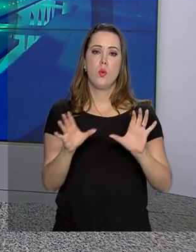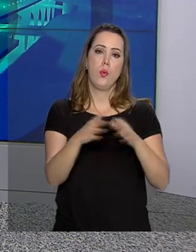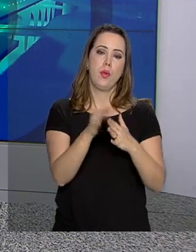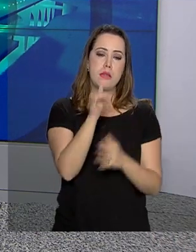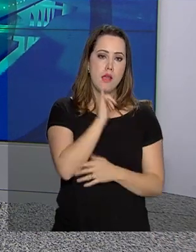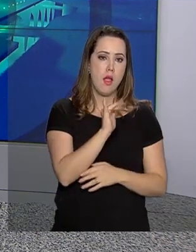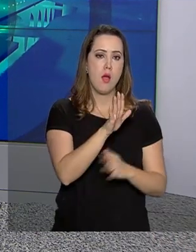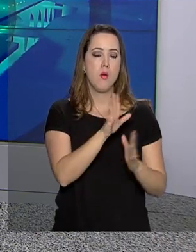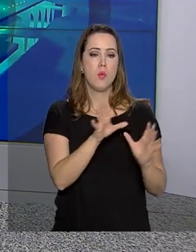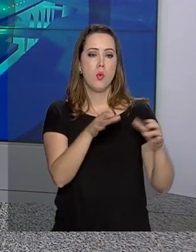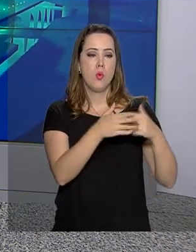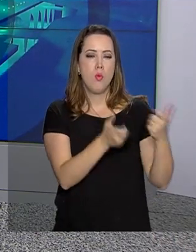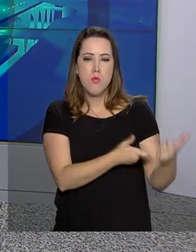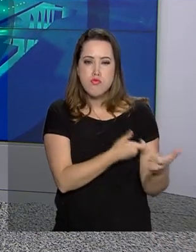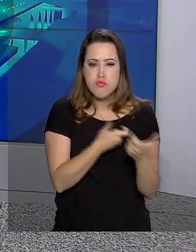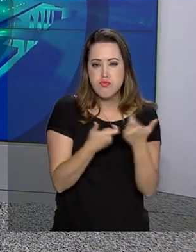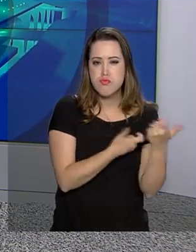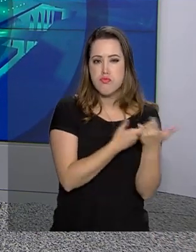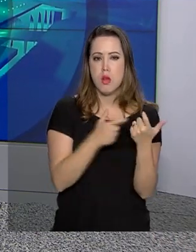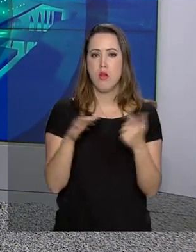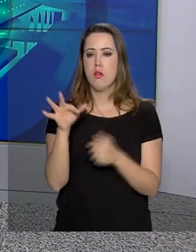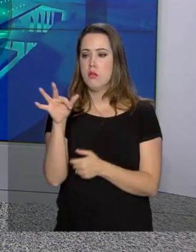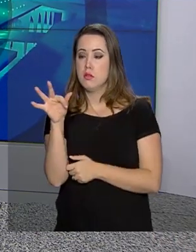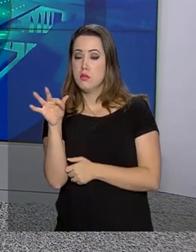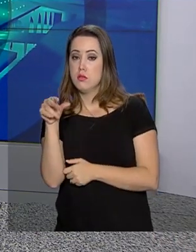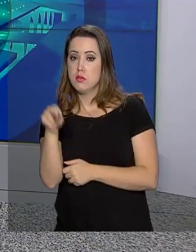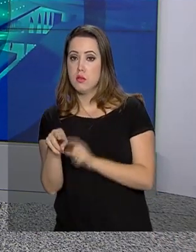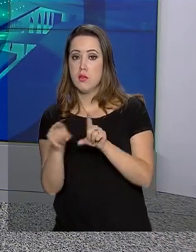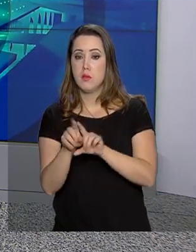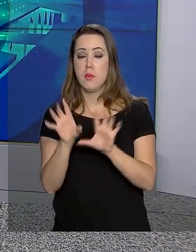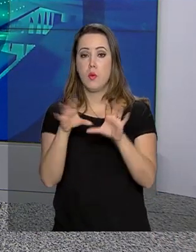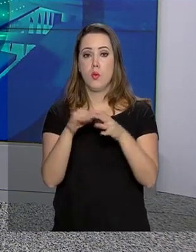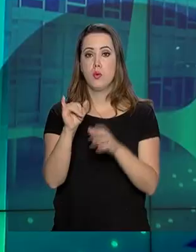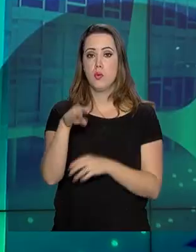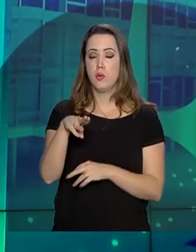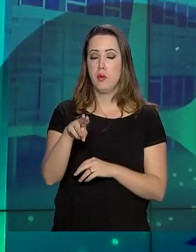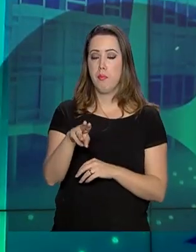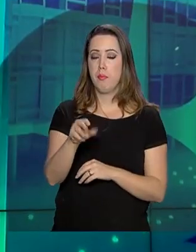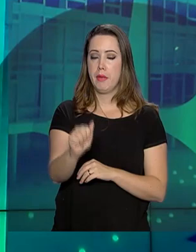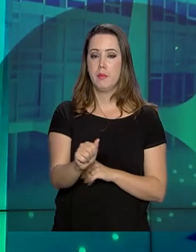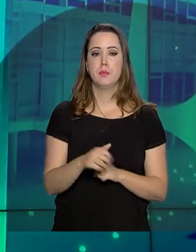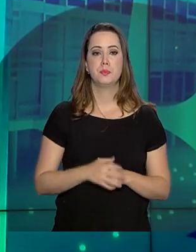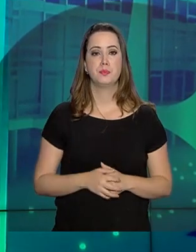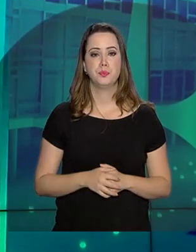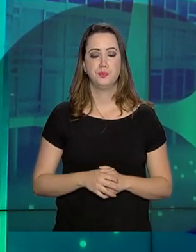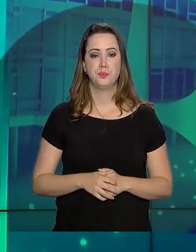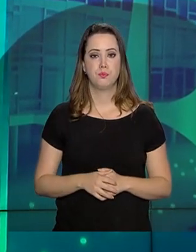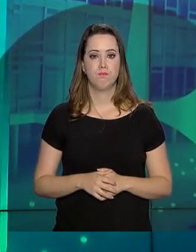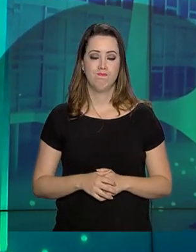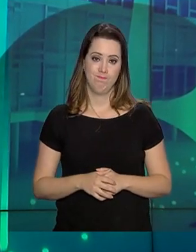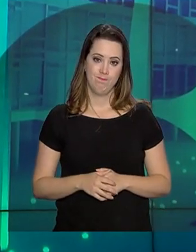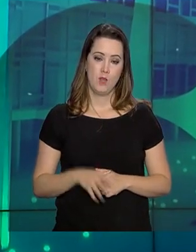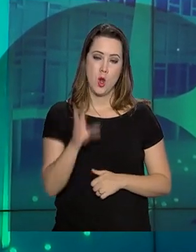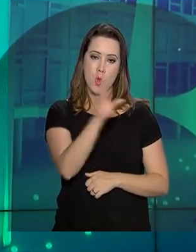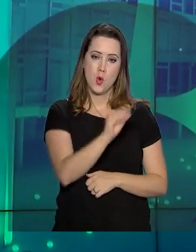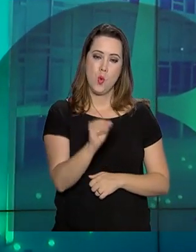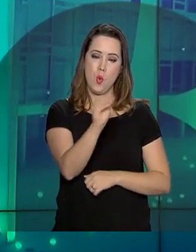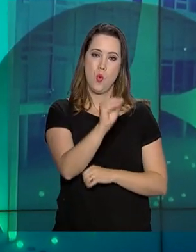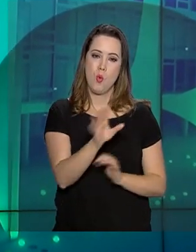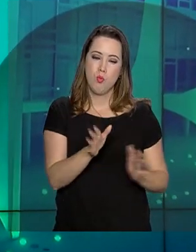Corpo de Bombeiros da força nacional e agentes do Ibama recuperar a Bahia de